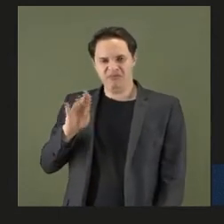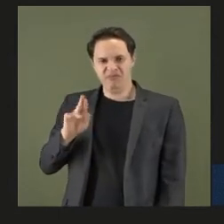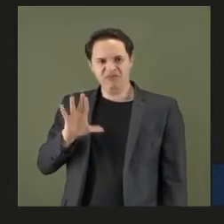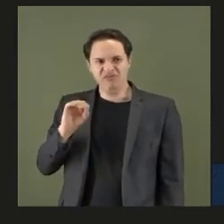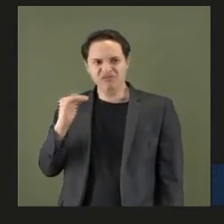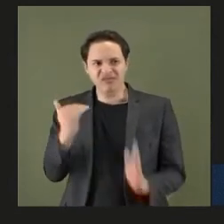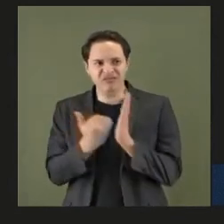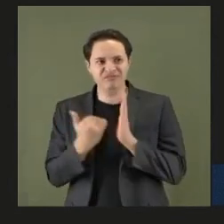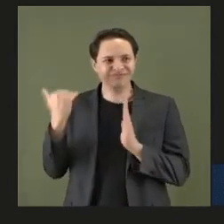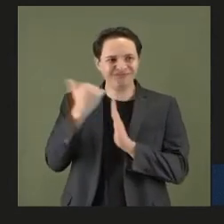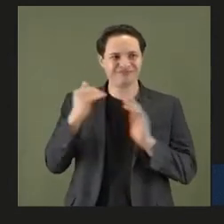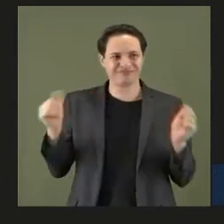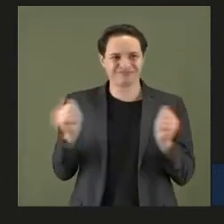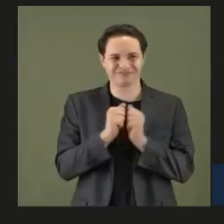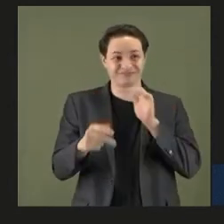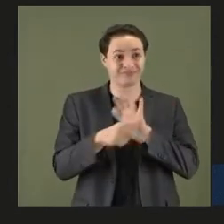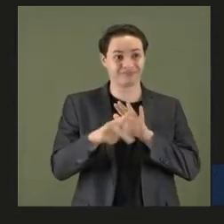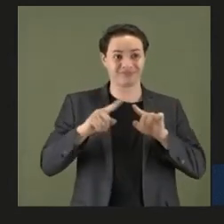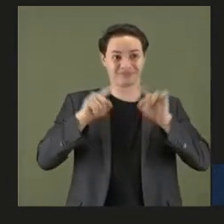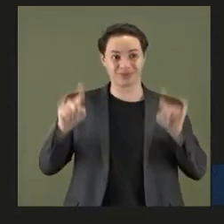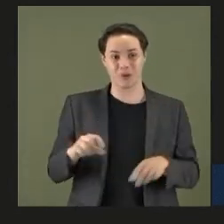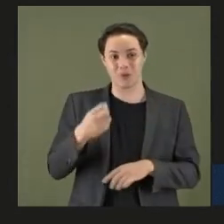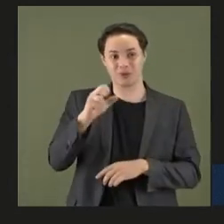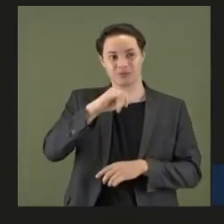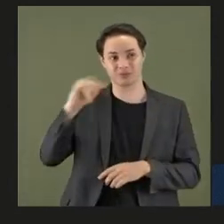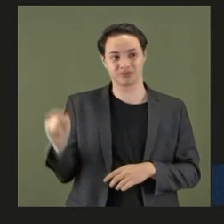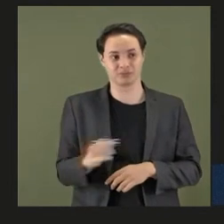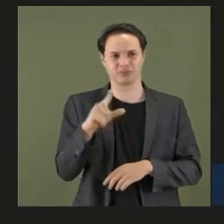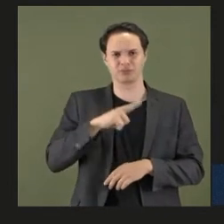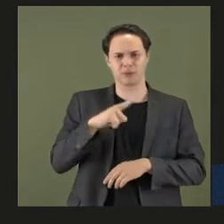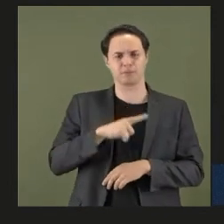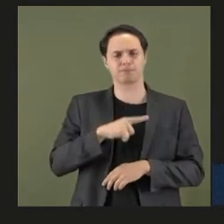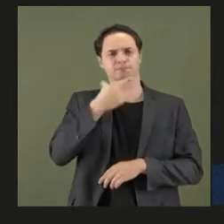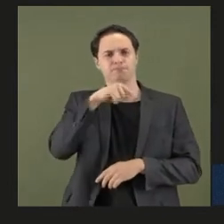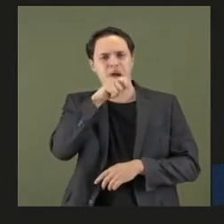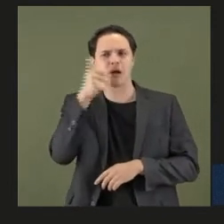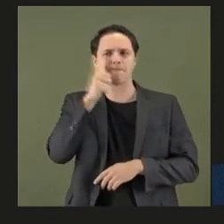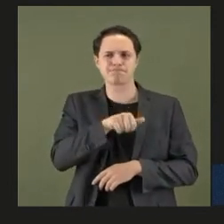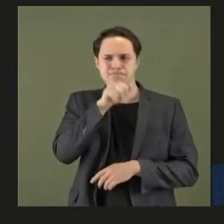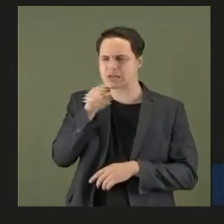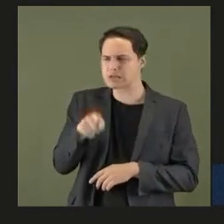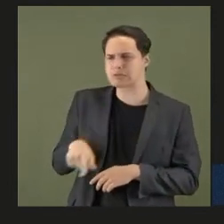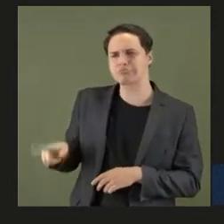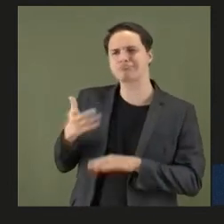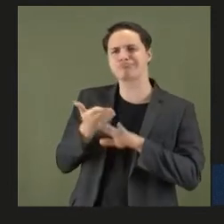com o julgamento dos atos violentos de 8 de janeiro. Pais e mães de família sem nenhum